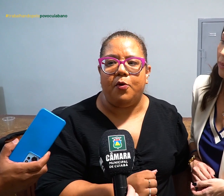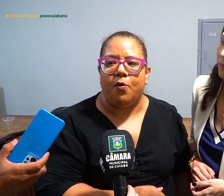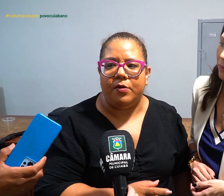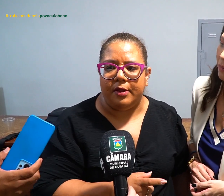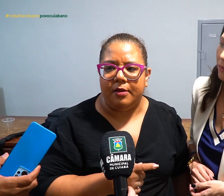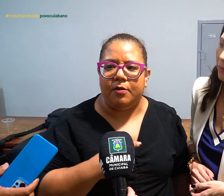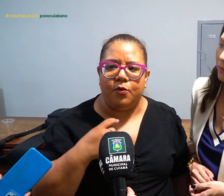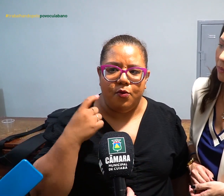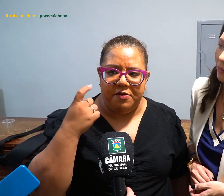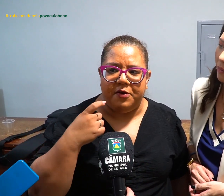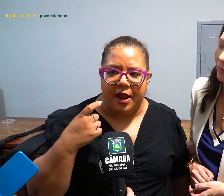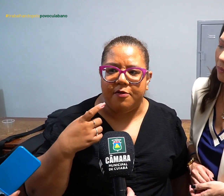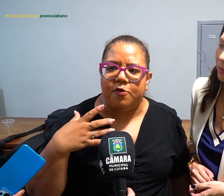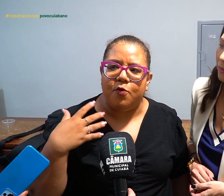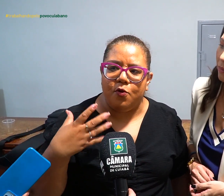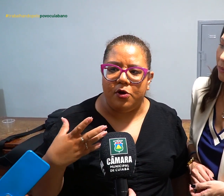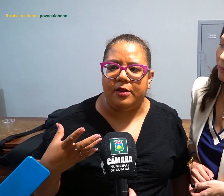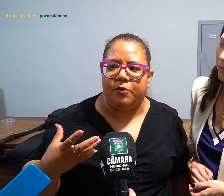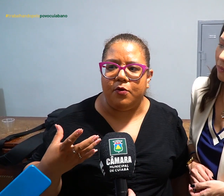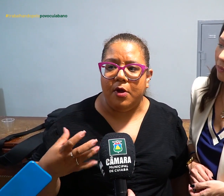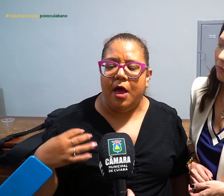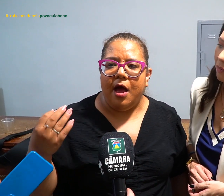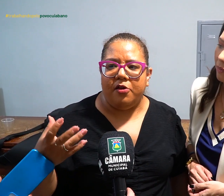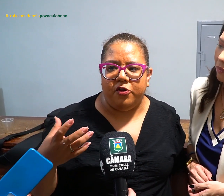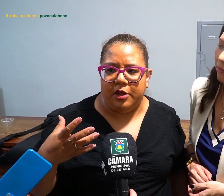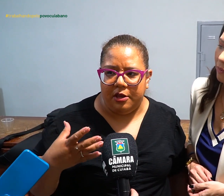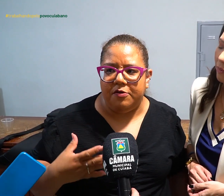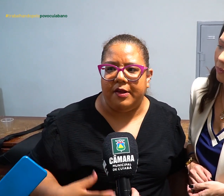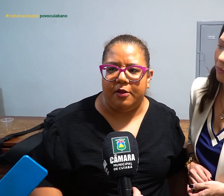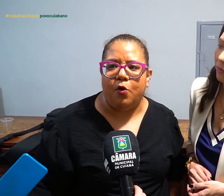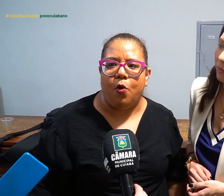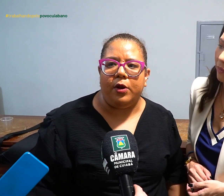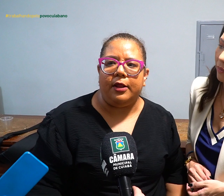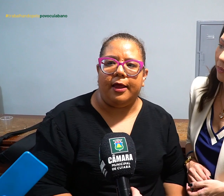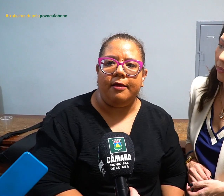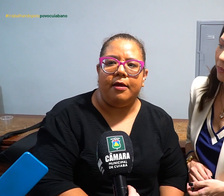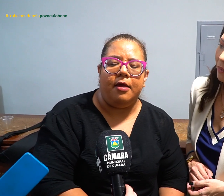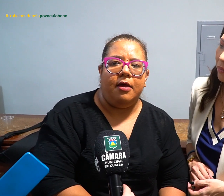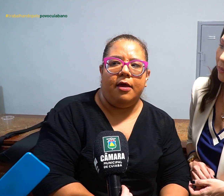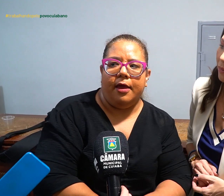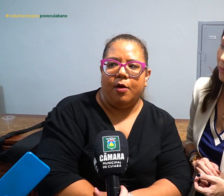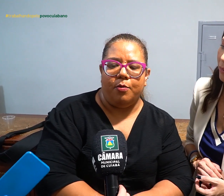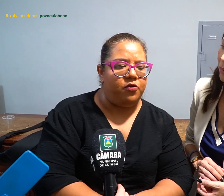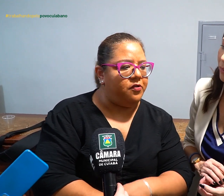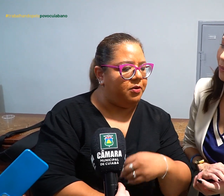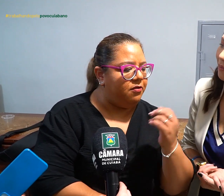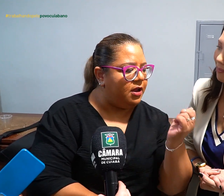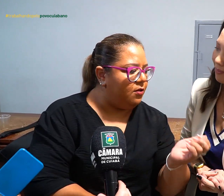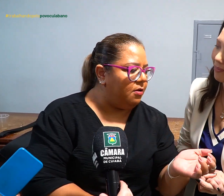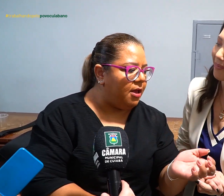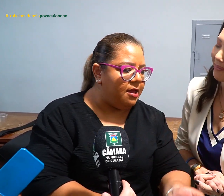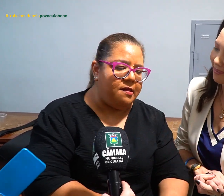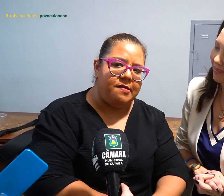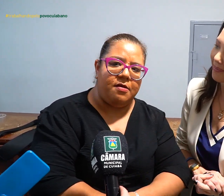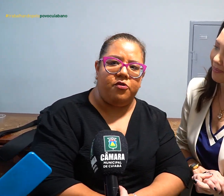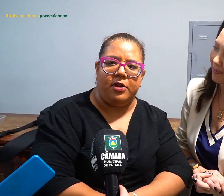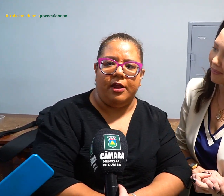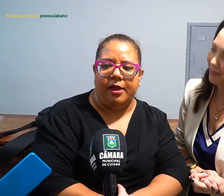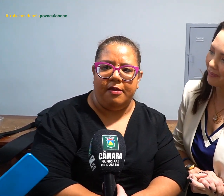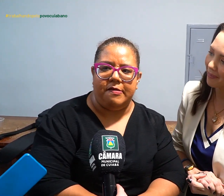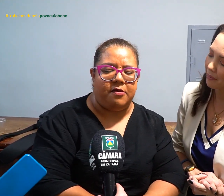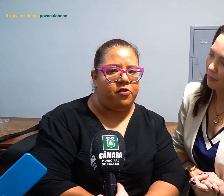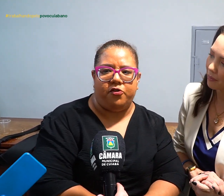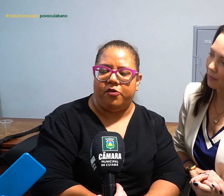mais por conta do esfregaço do olho e do adquirir o ceratocone, né? Como eu disse para a vereadora Maísa,